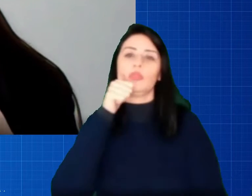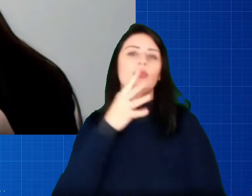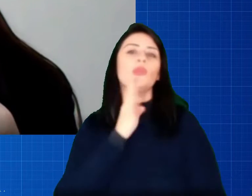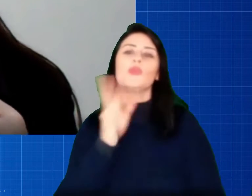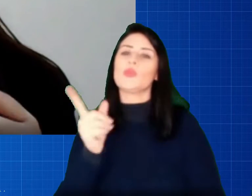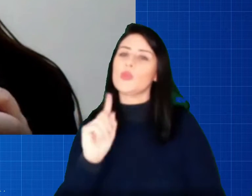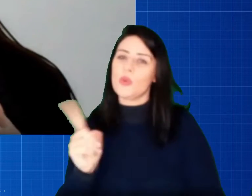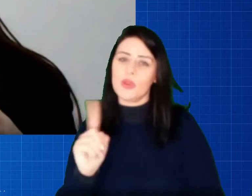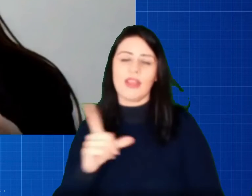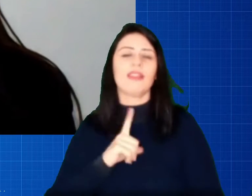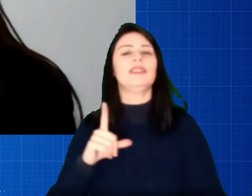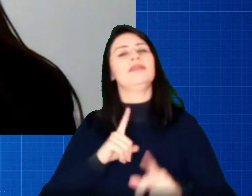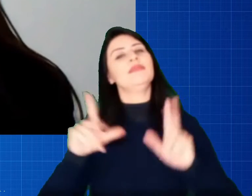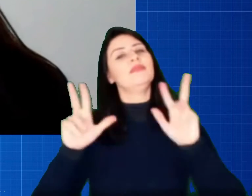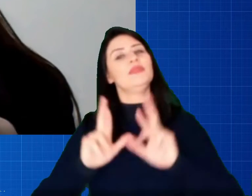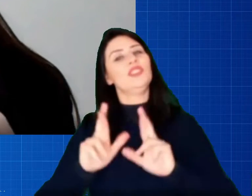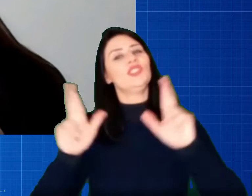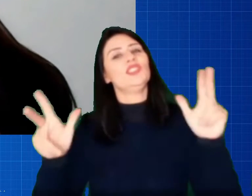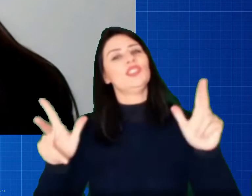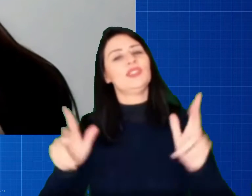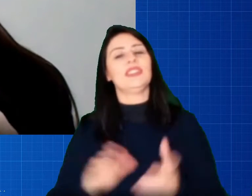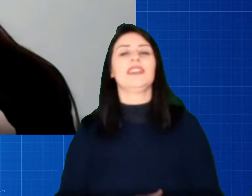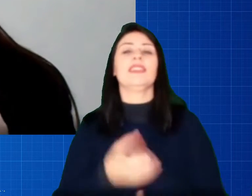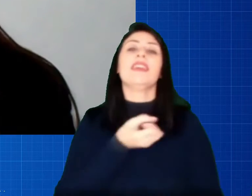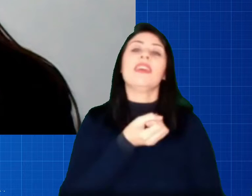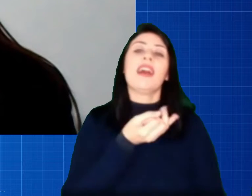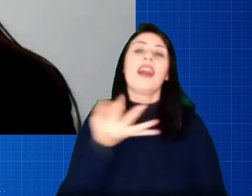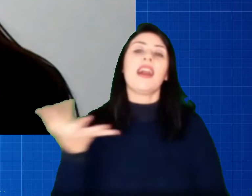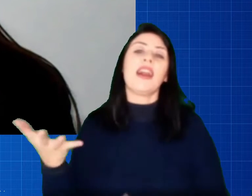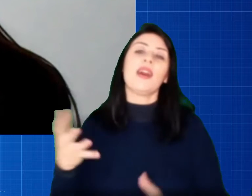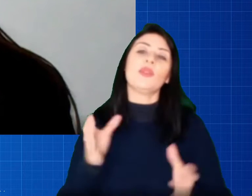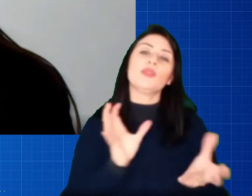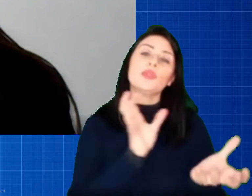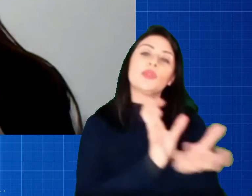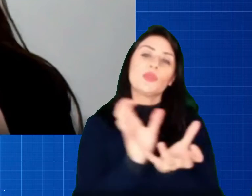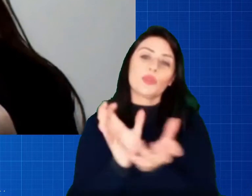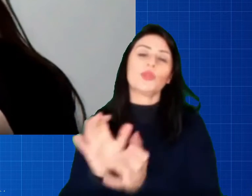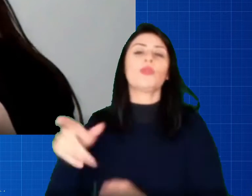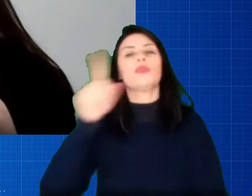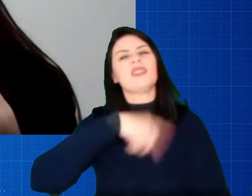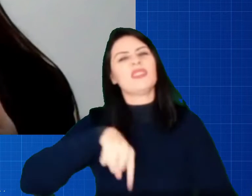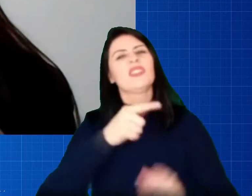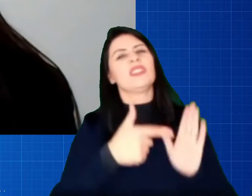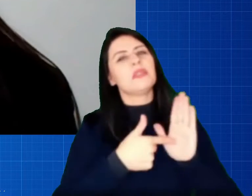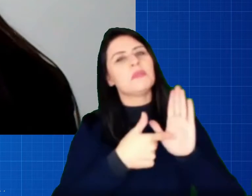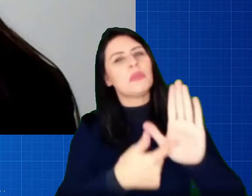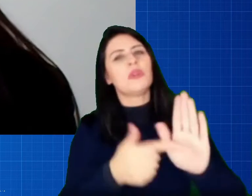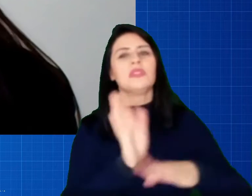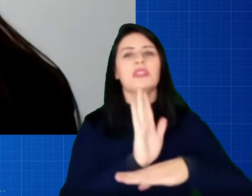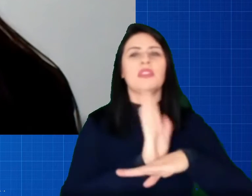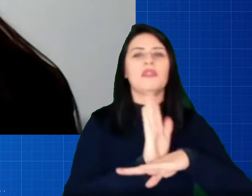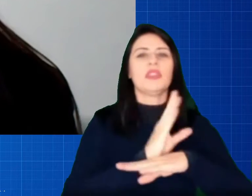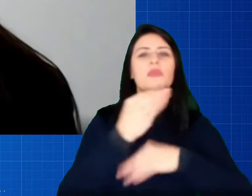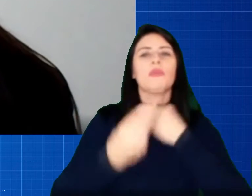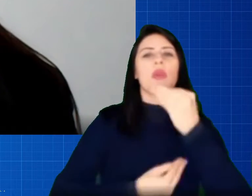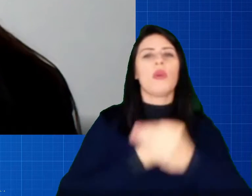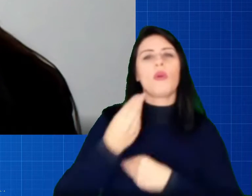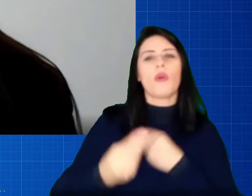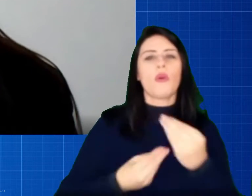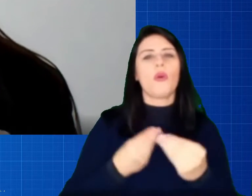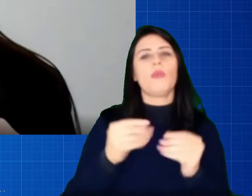camisinha feminina, que é diferente, né? Algumas turmas, assim, que solicitam, a gente até mostra vídeos de